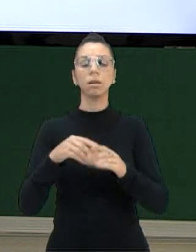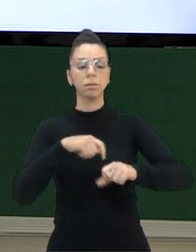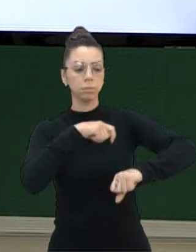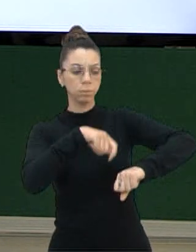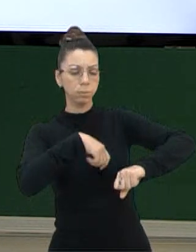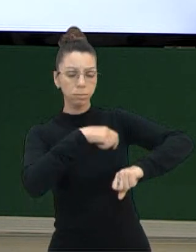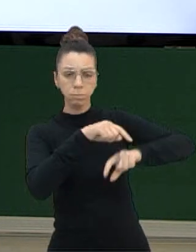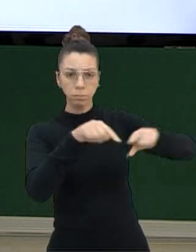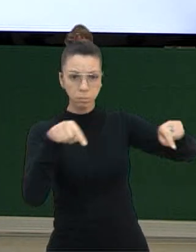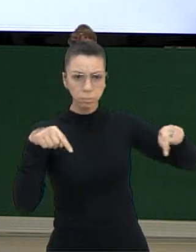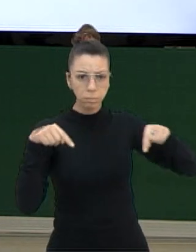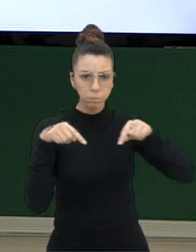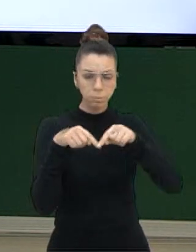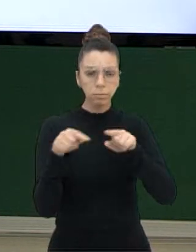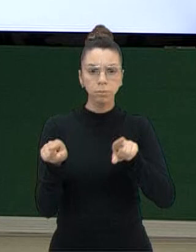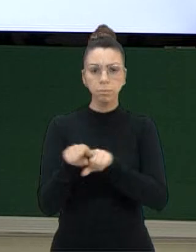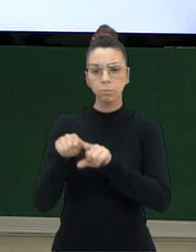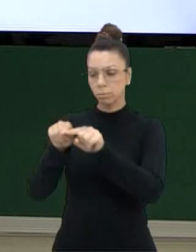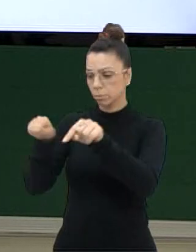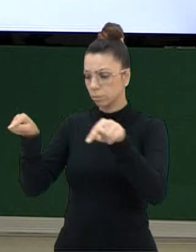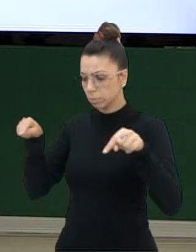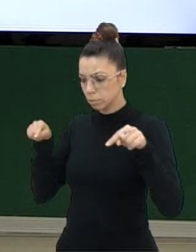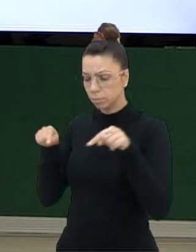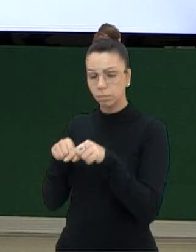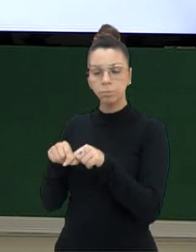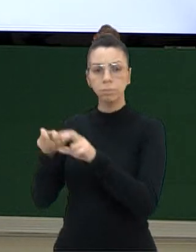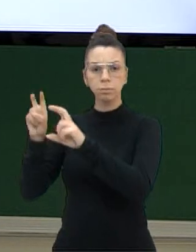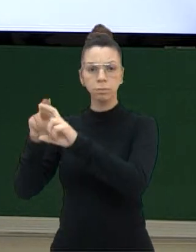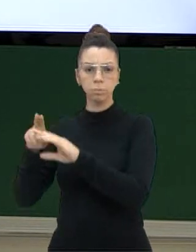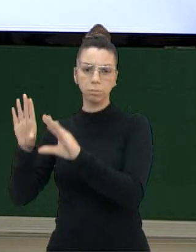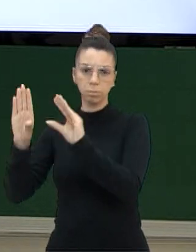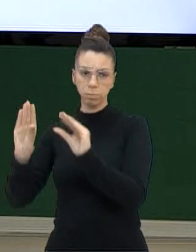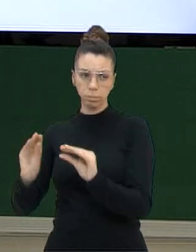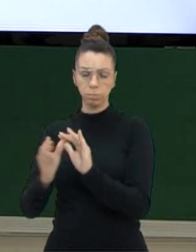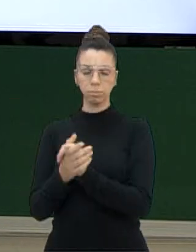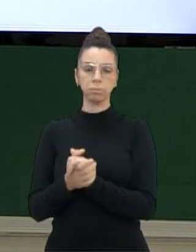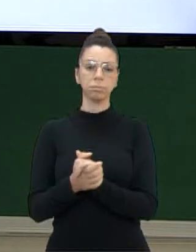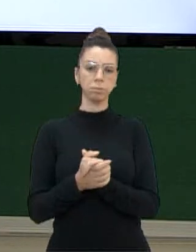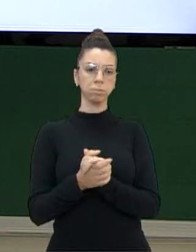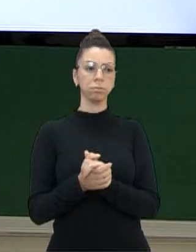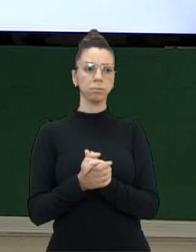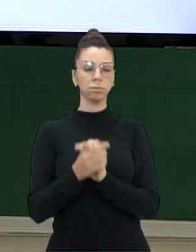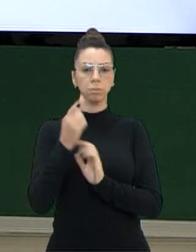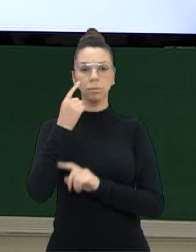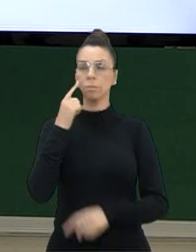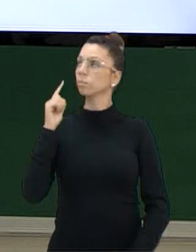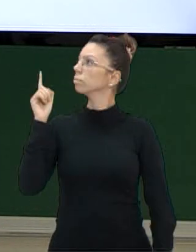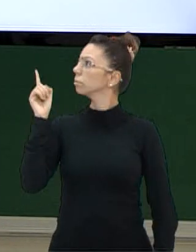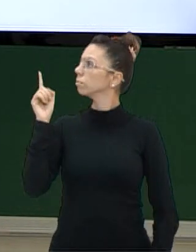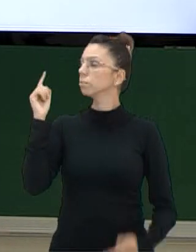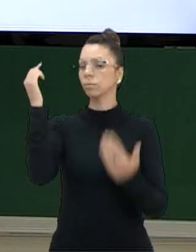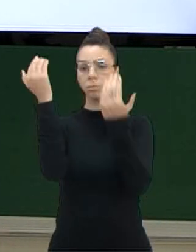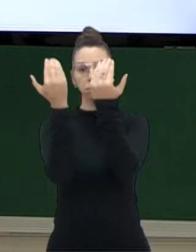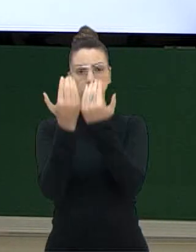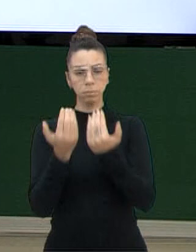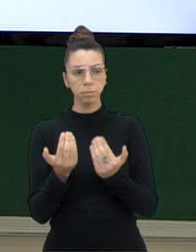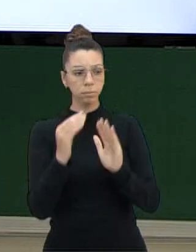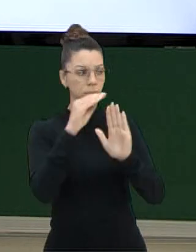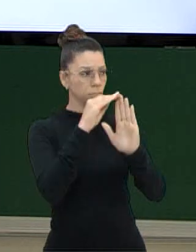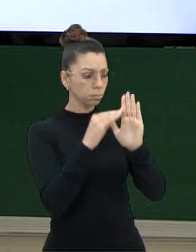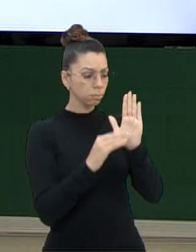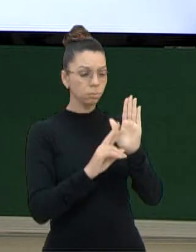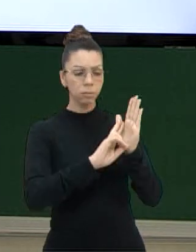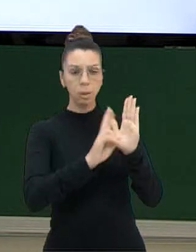cocina, a cozinha, e à sala? Então, um tempinho para vocês observar essa imagem, elementos que constituem esse cenário